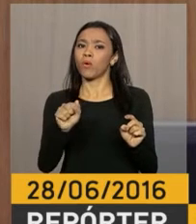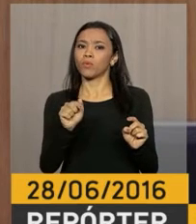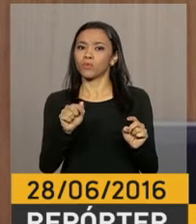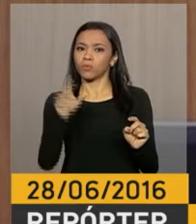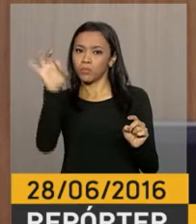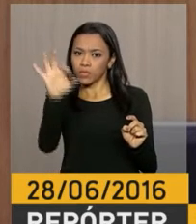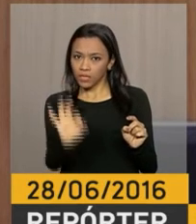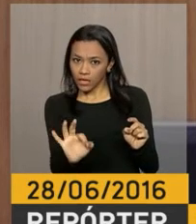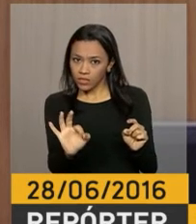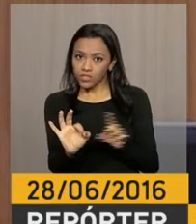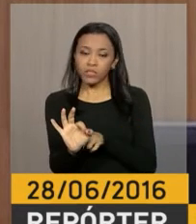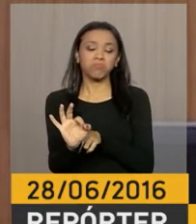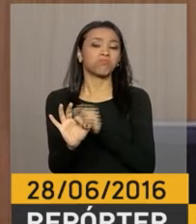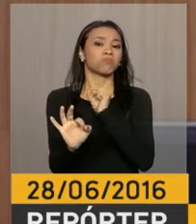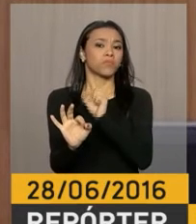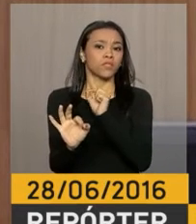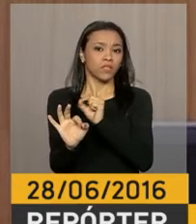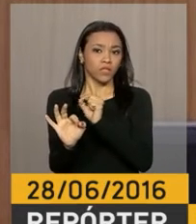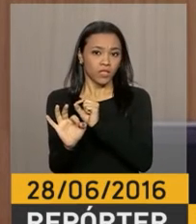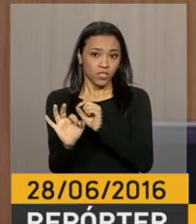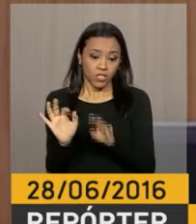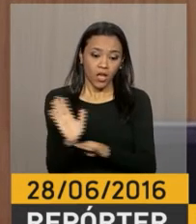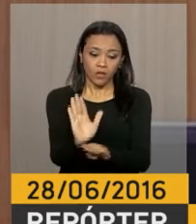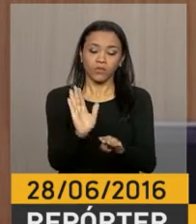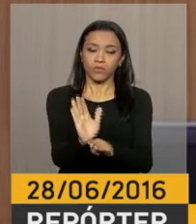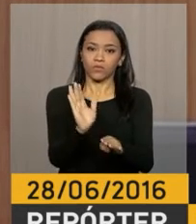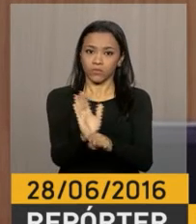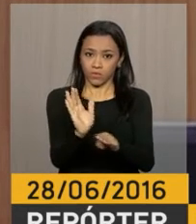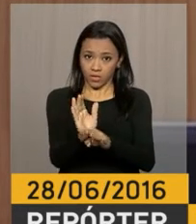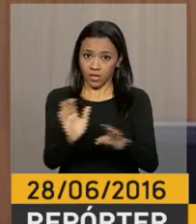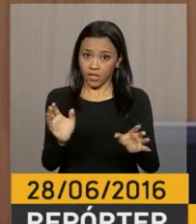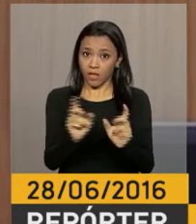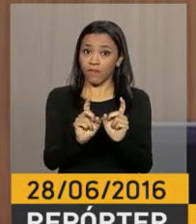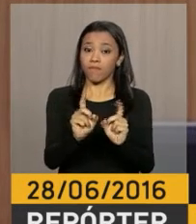de contribuição das exportações líquidas,